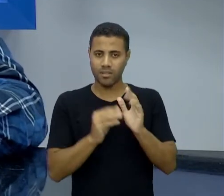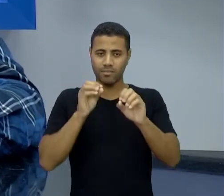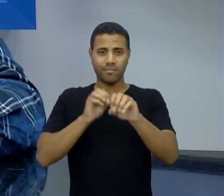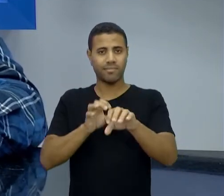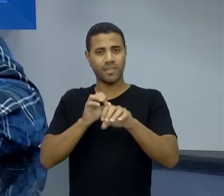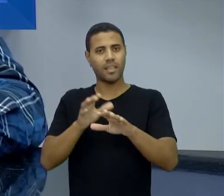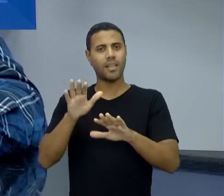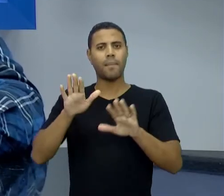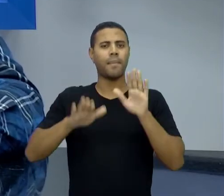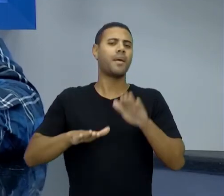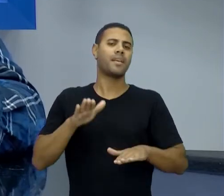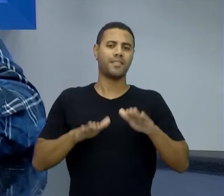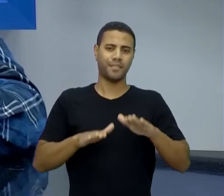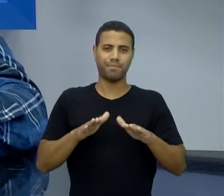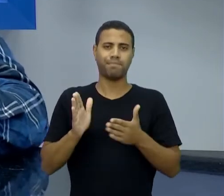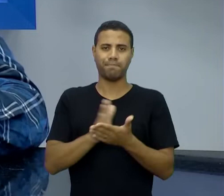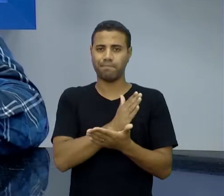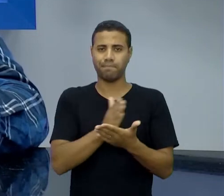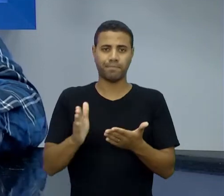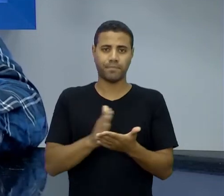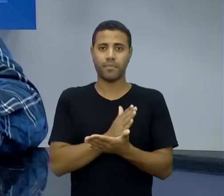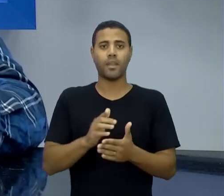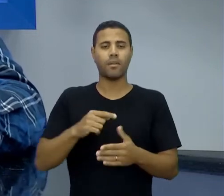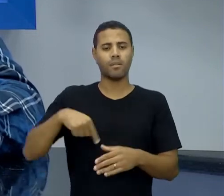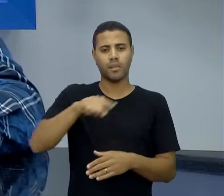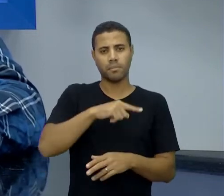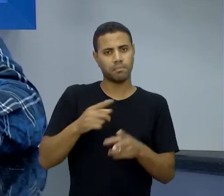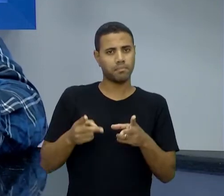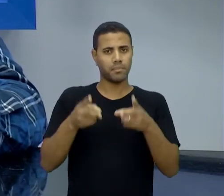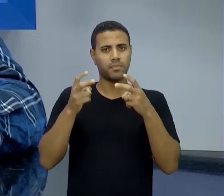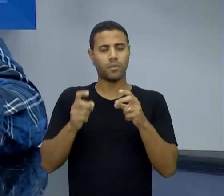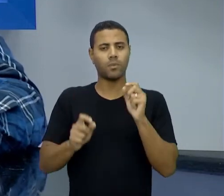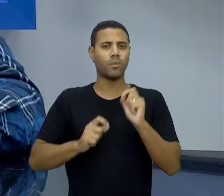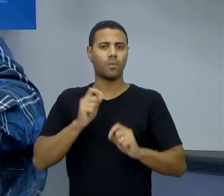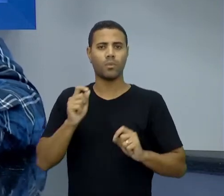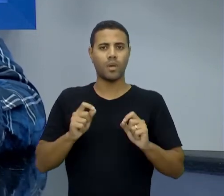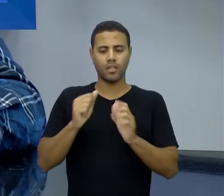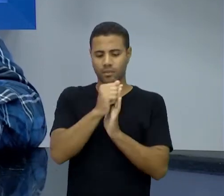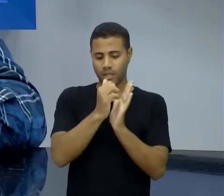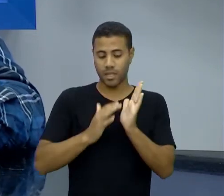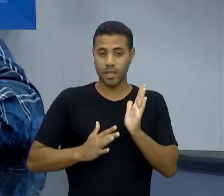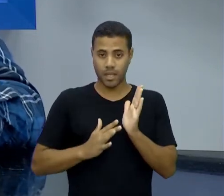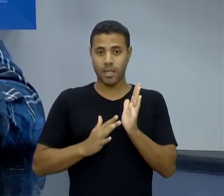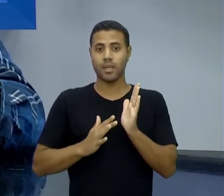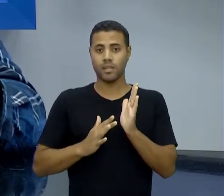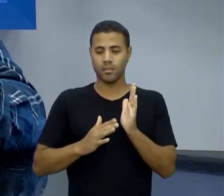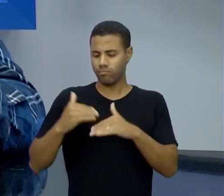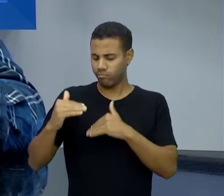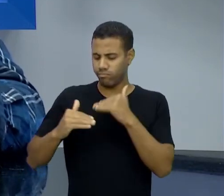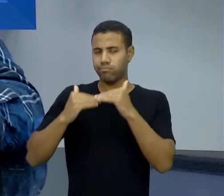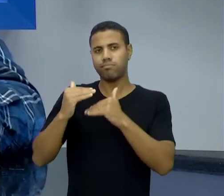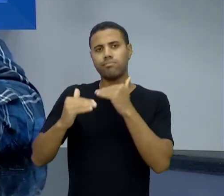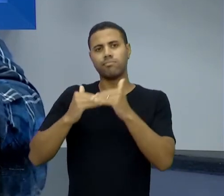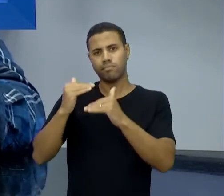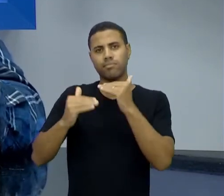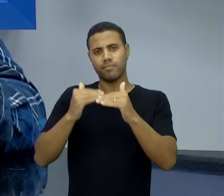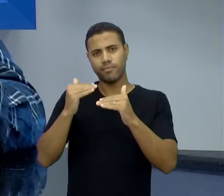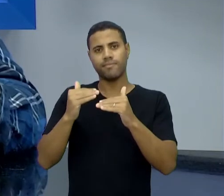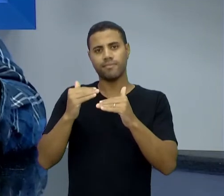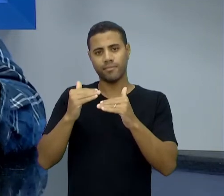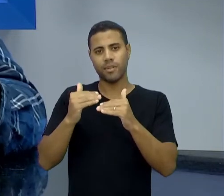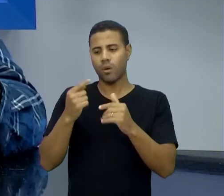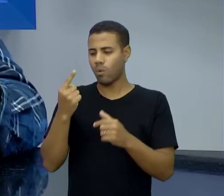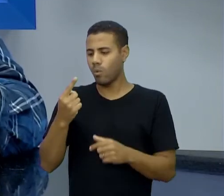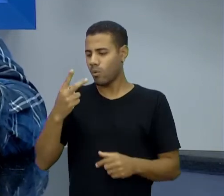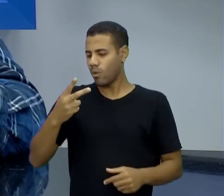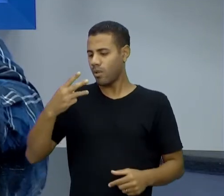também varia, né? Então, vocês conseguem perceber, por exemplo, que em algumas atividades nós temos um desenvolvimento maior, né? Desenvolvimento 1,